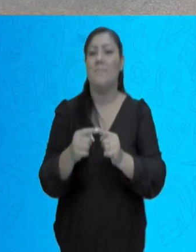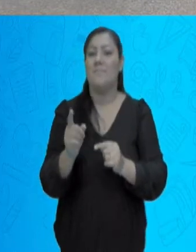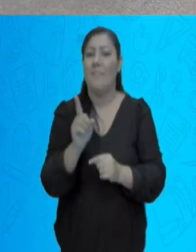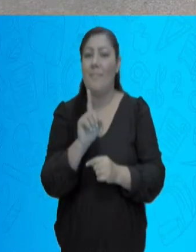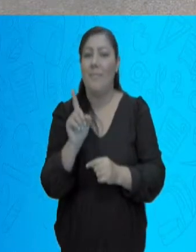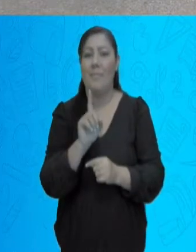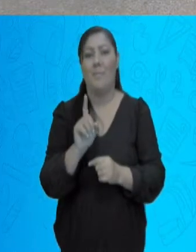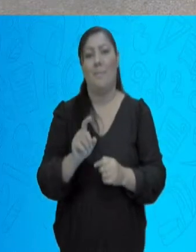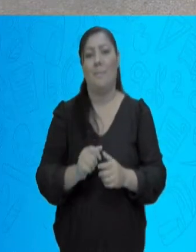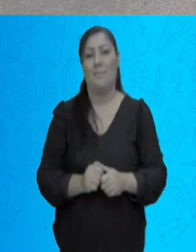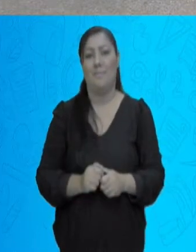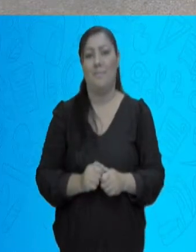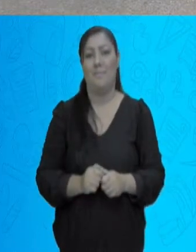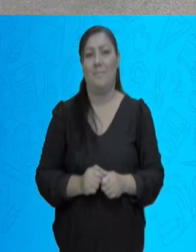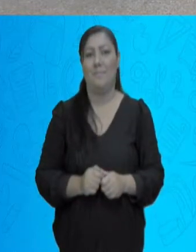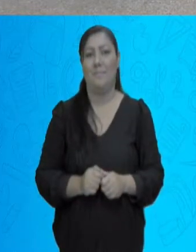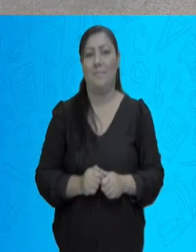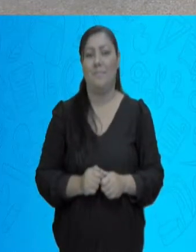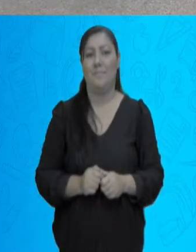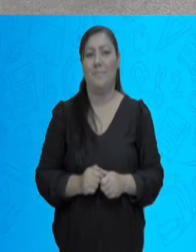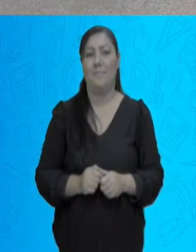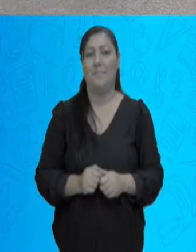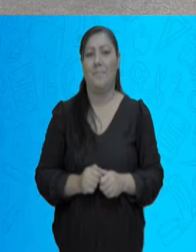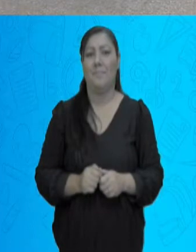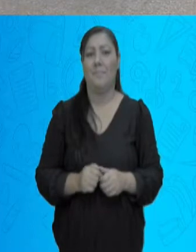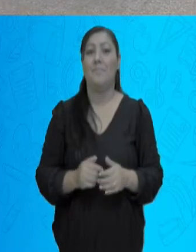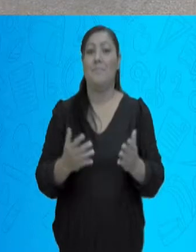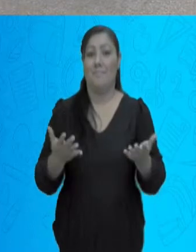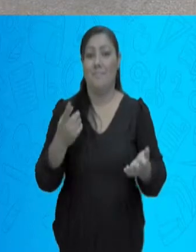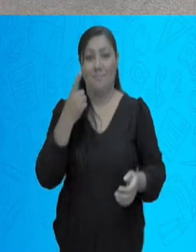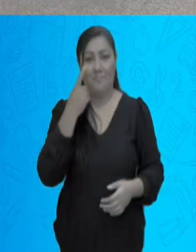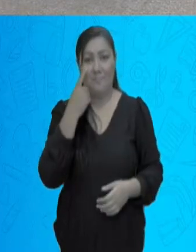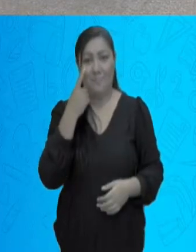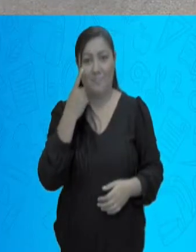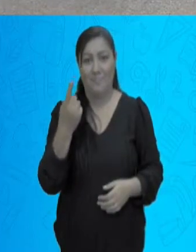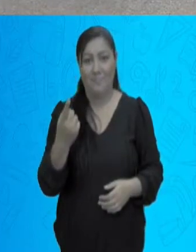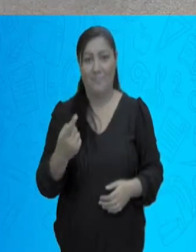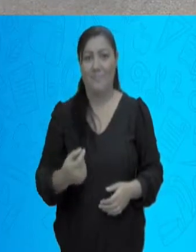sempre. E é o que nós vamos então observar.